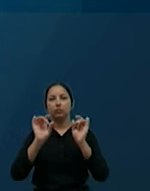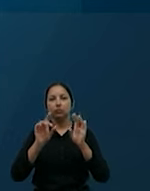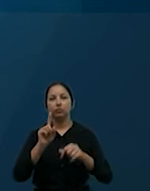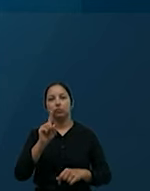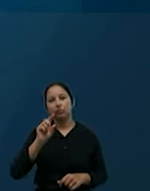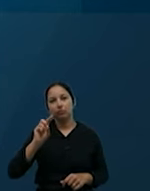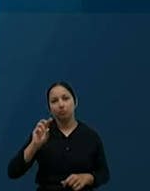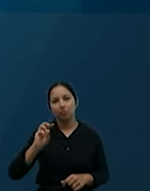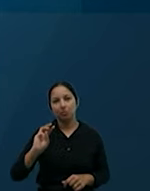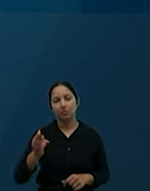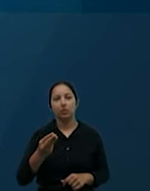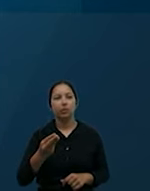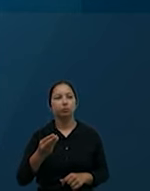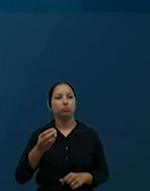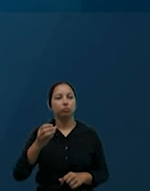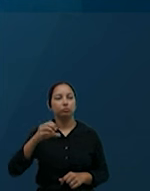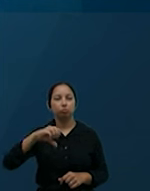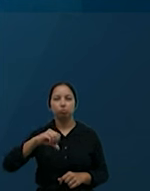1.871.942,